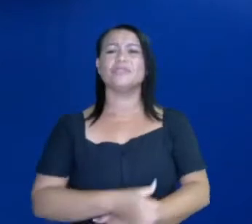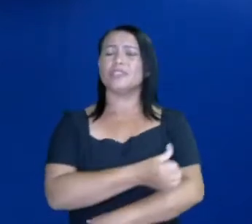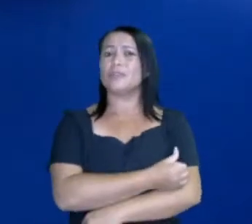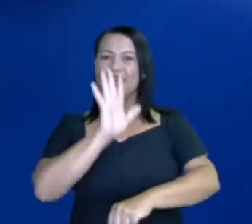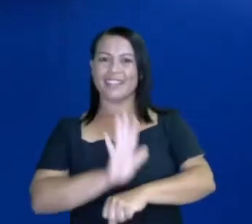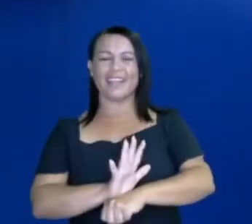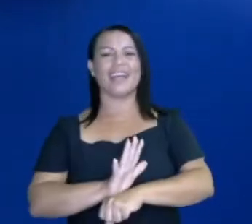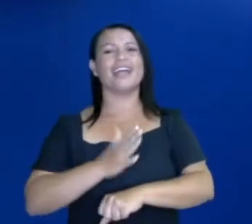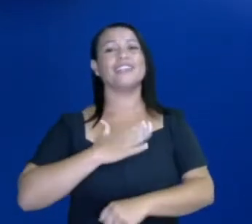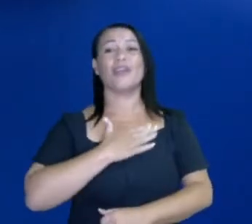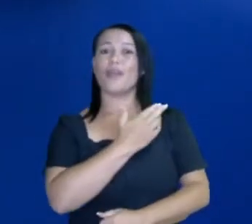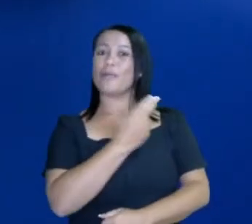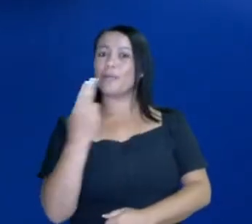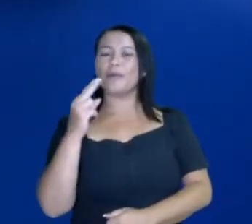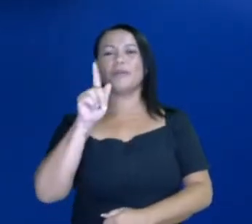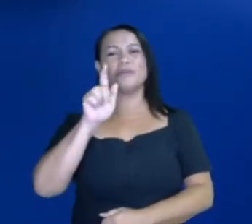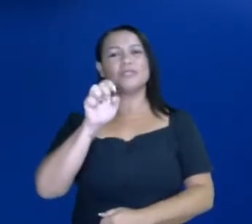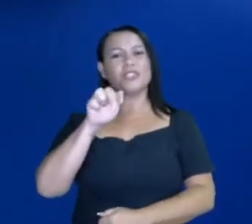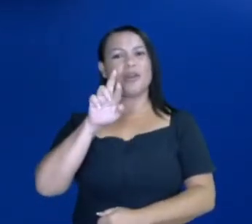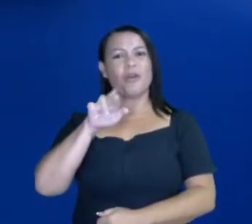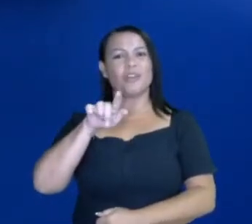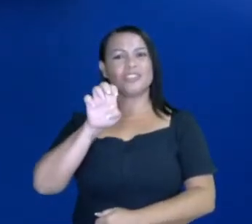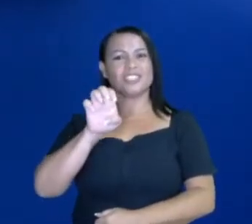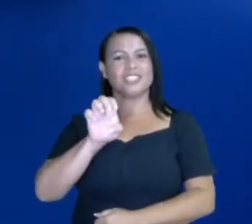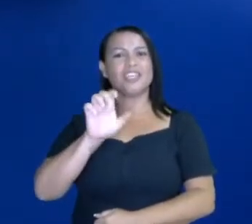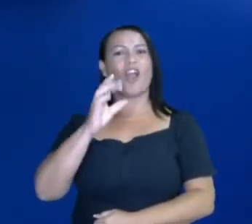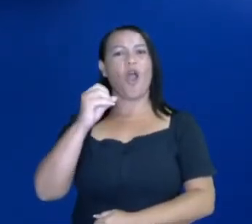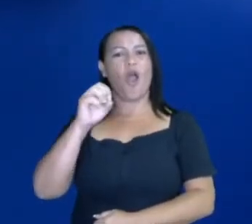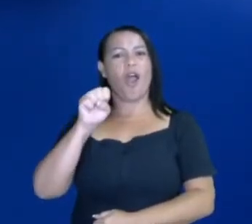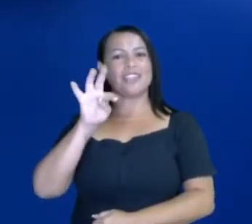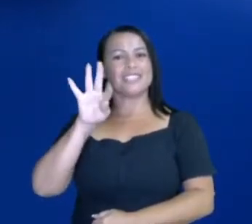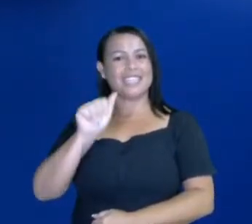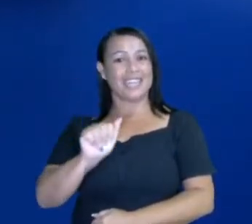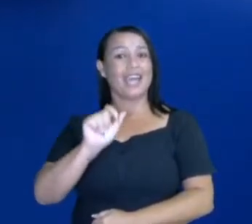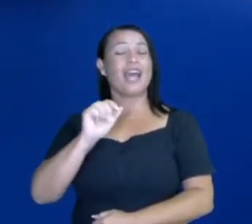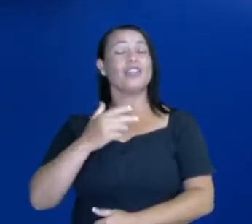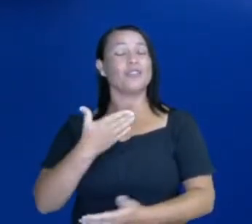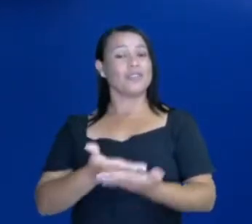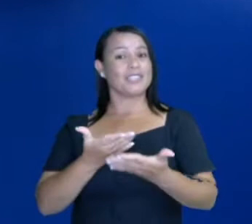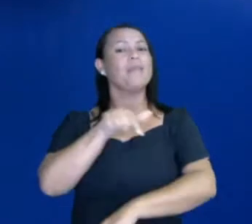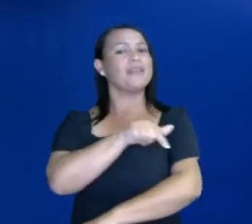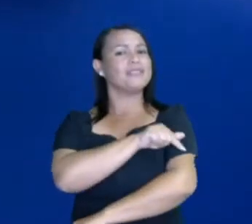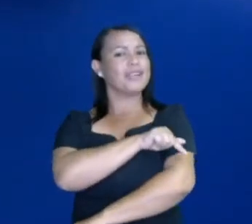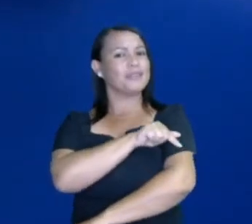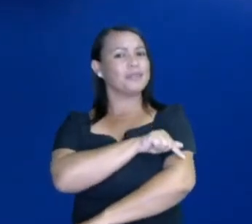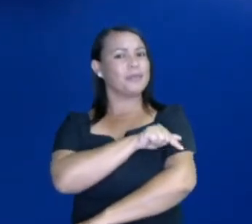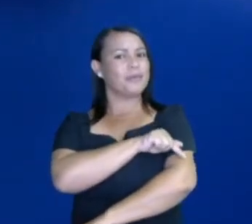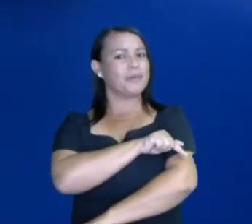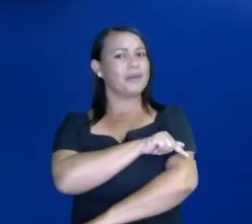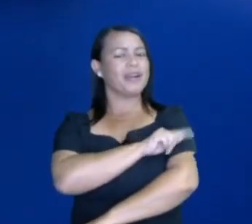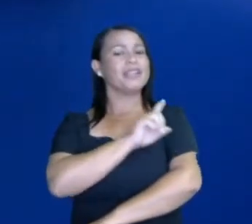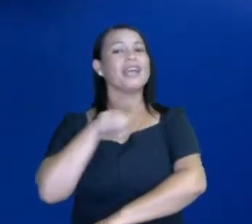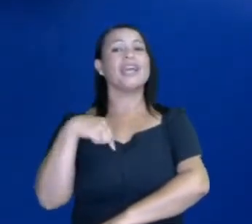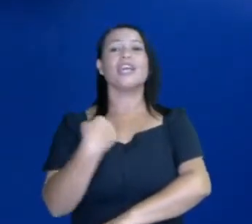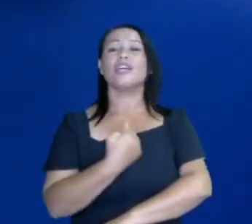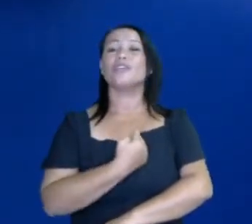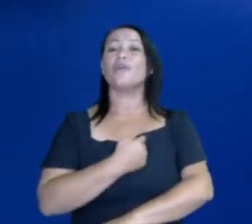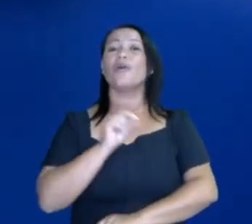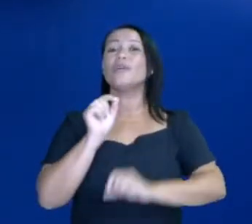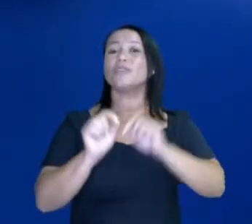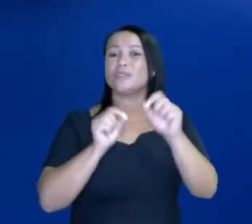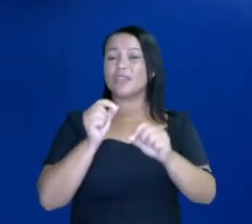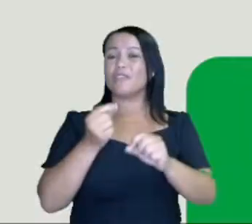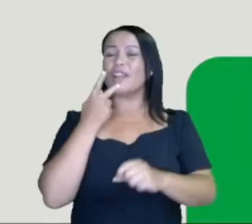Olá pessoal, sou o professor George Costa e nossa aula hoje será sobre célula. E nossa unidade temática é de vida